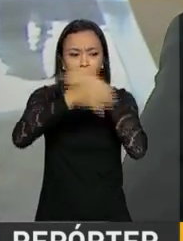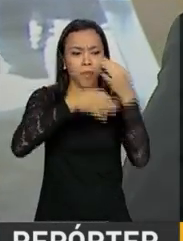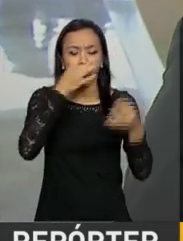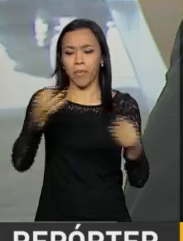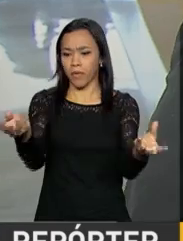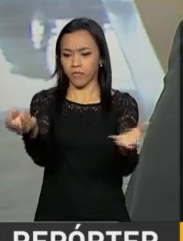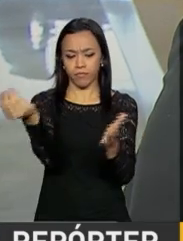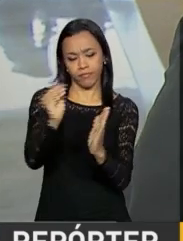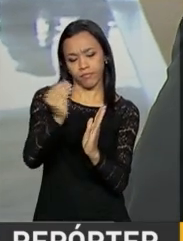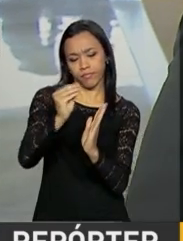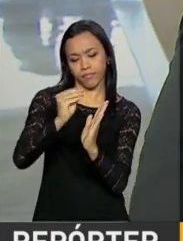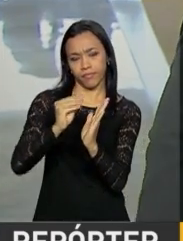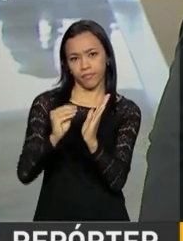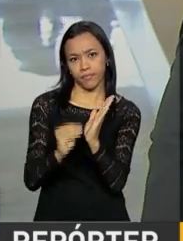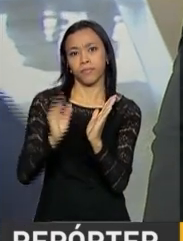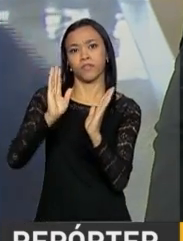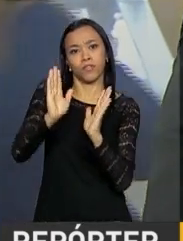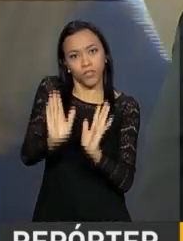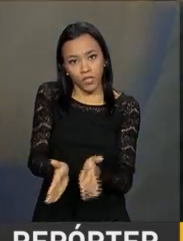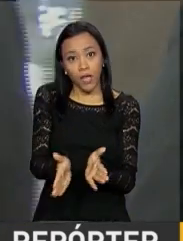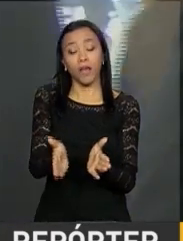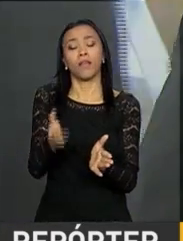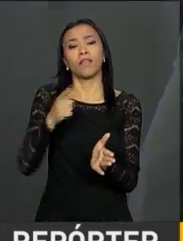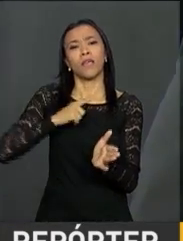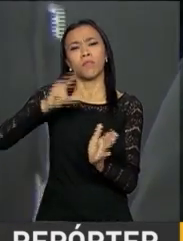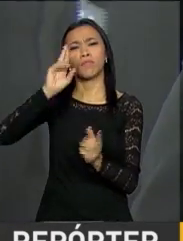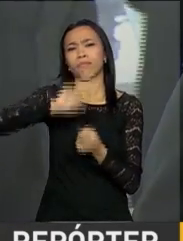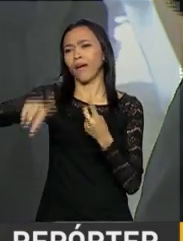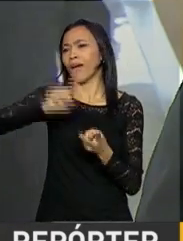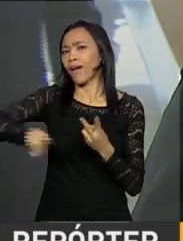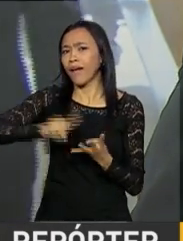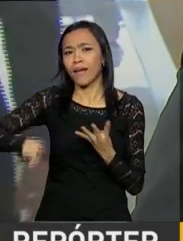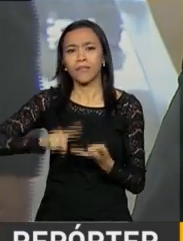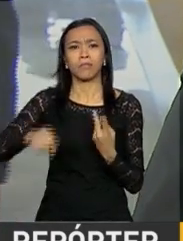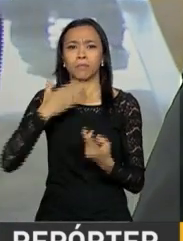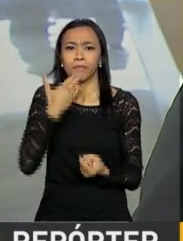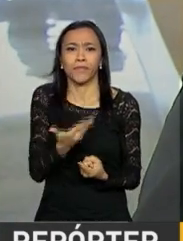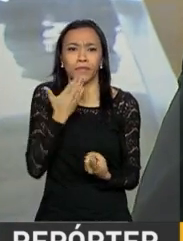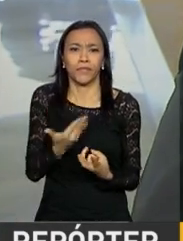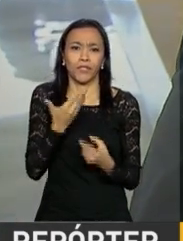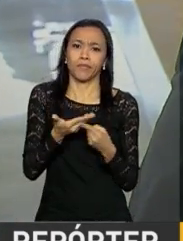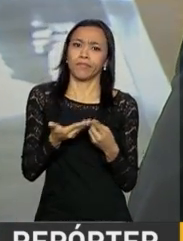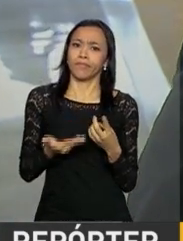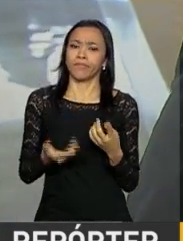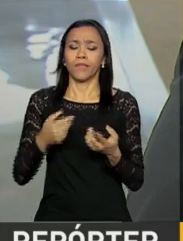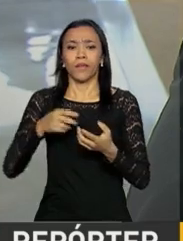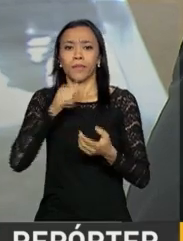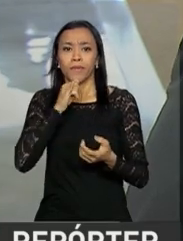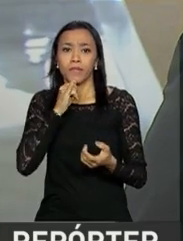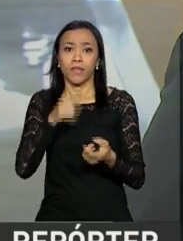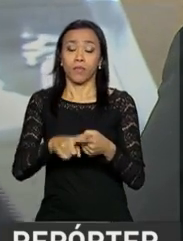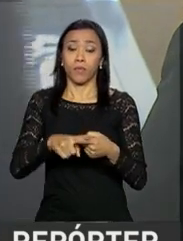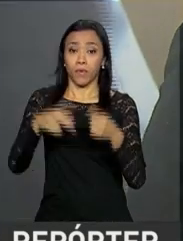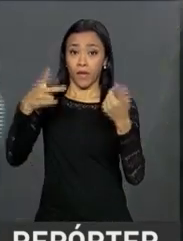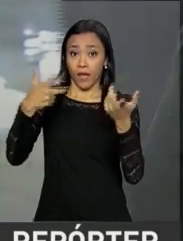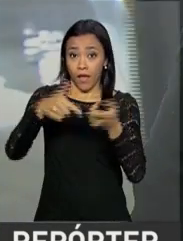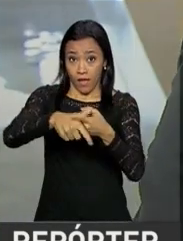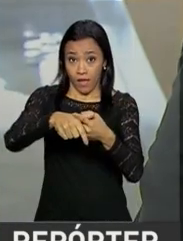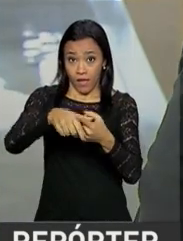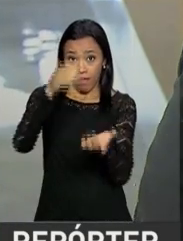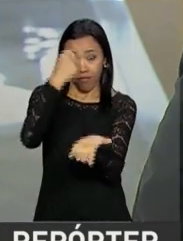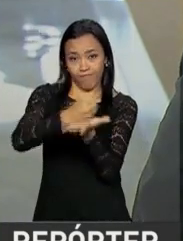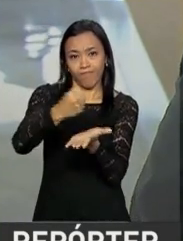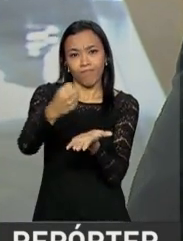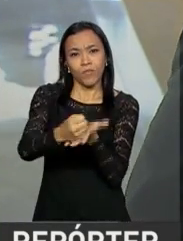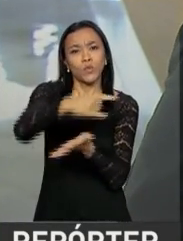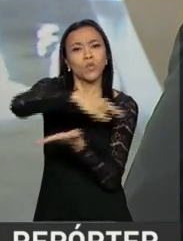nosso caso especificamente, nós tínhamos uma série de demandas, principalmente em relação à atualização dos marcos